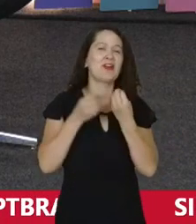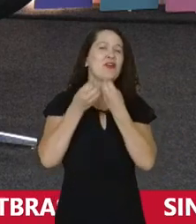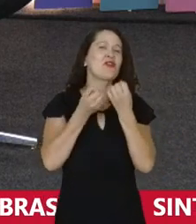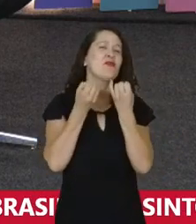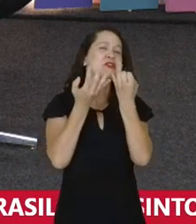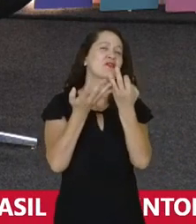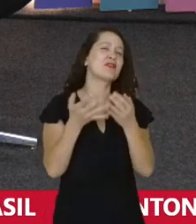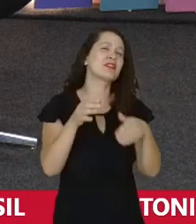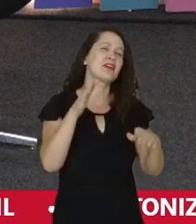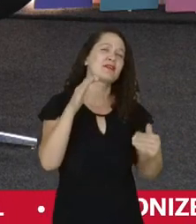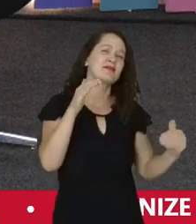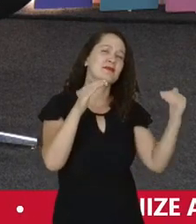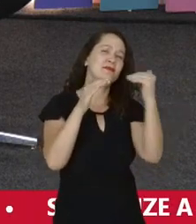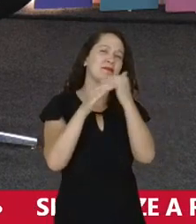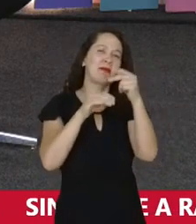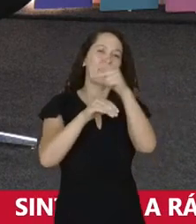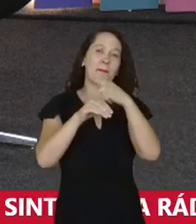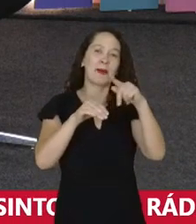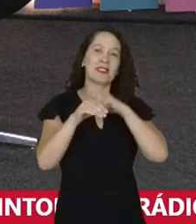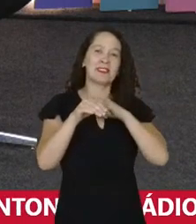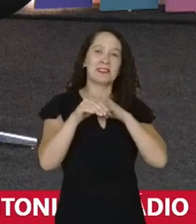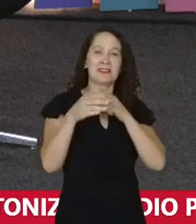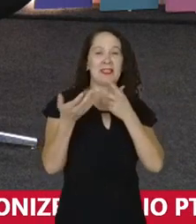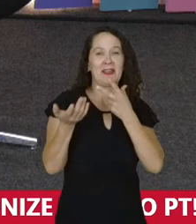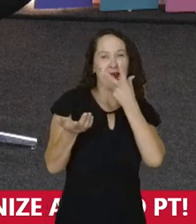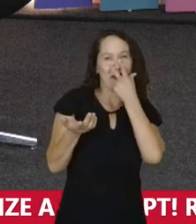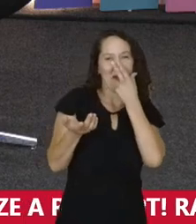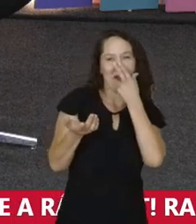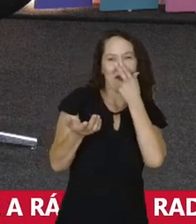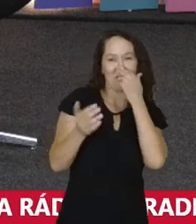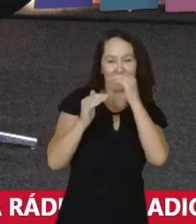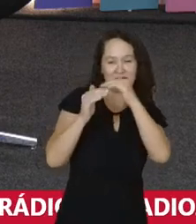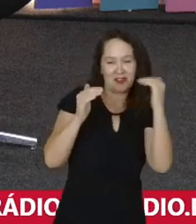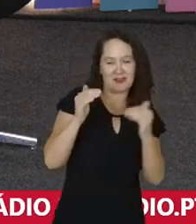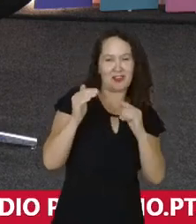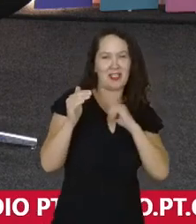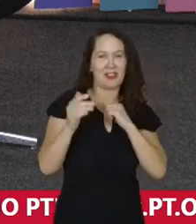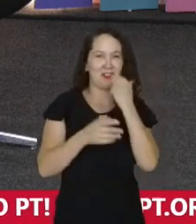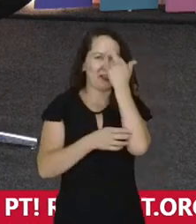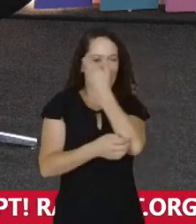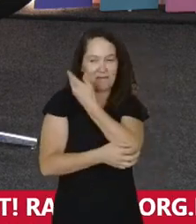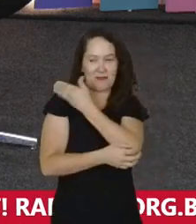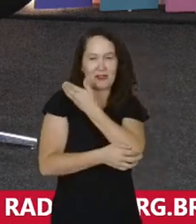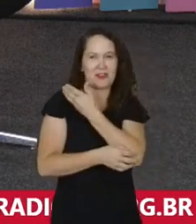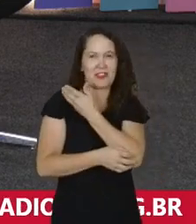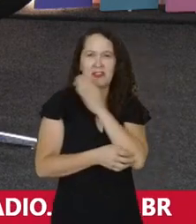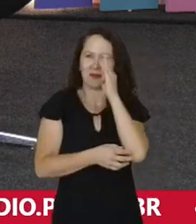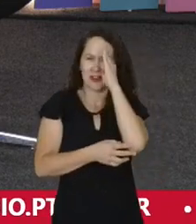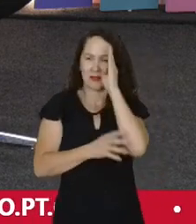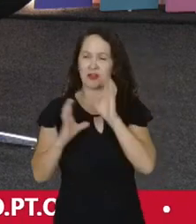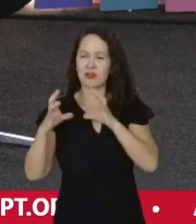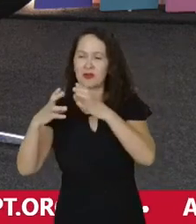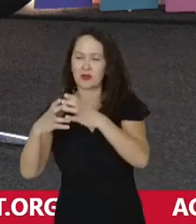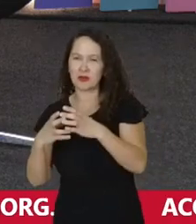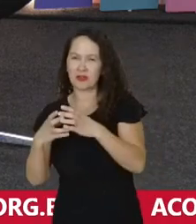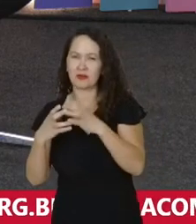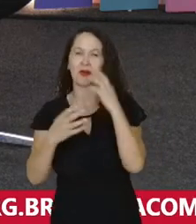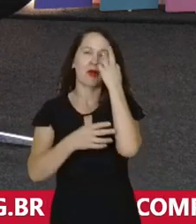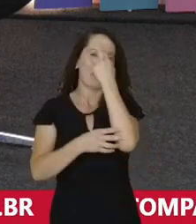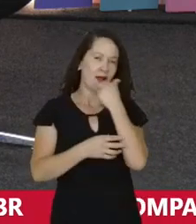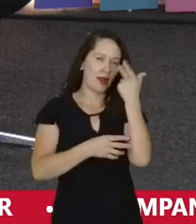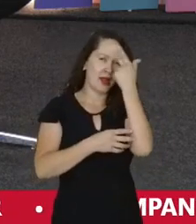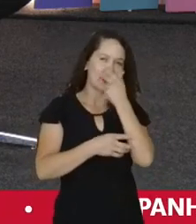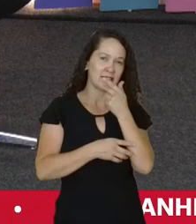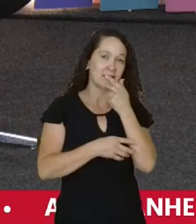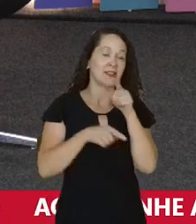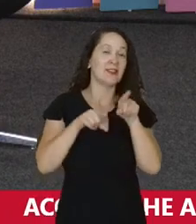de igualdade num país que tem tanta discriminação, tanta desigualdade, principalmente pensando num recorte de classe, de raça,